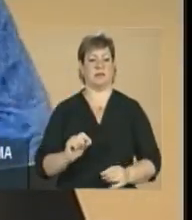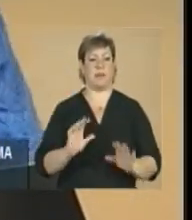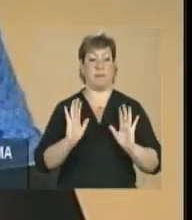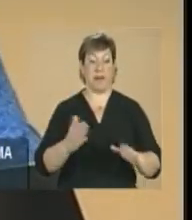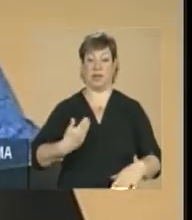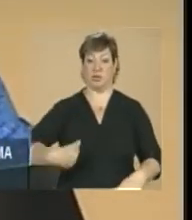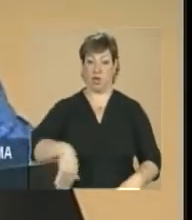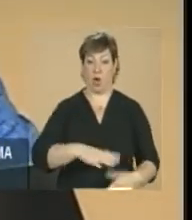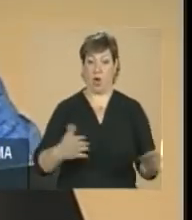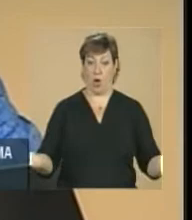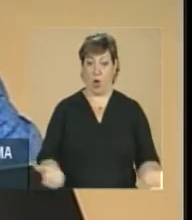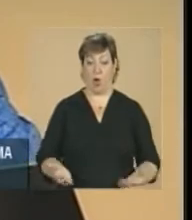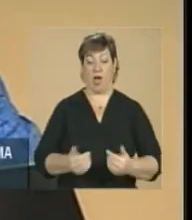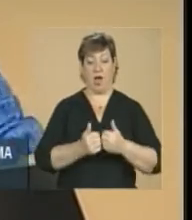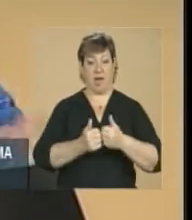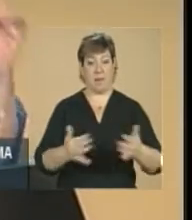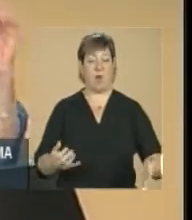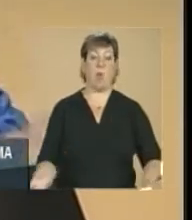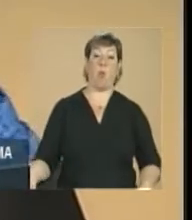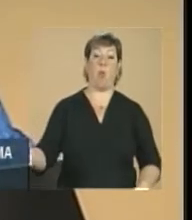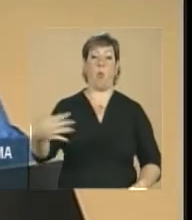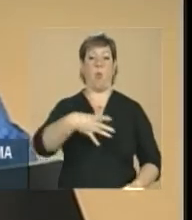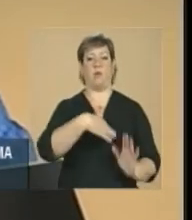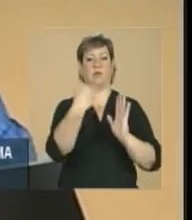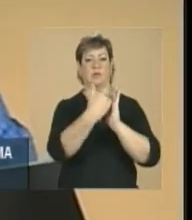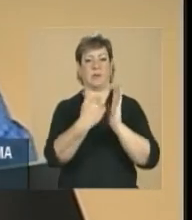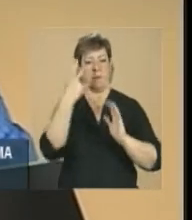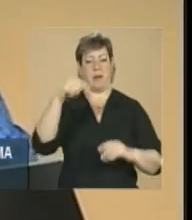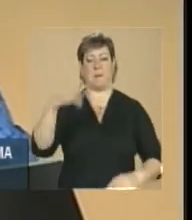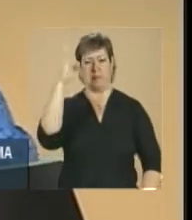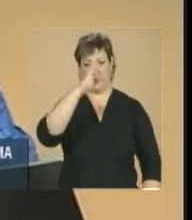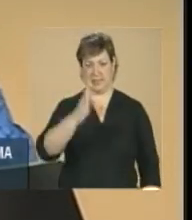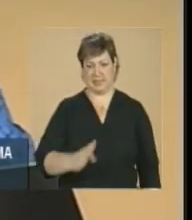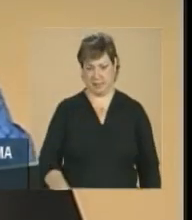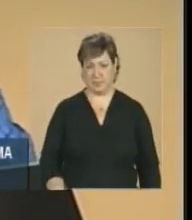nós abrimos uma nova agenda para o Brasil.